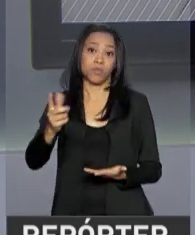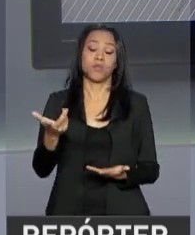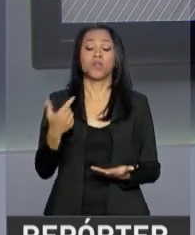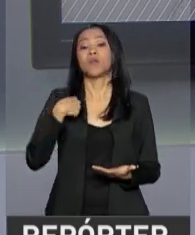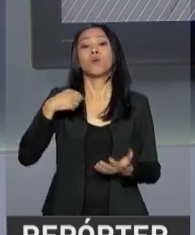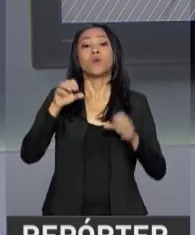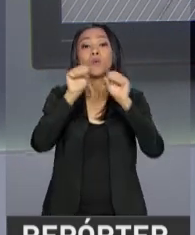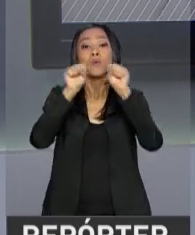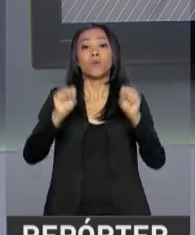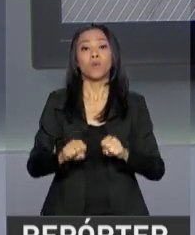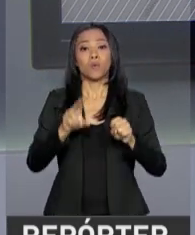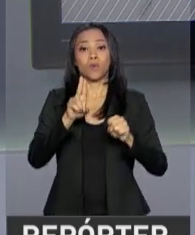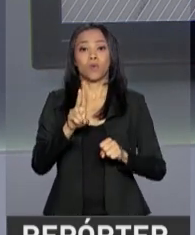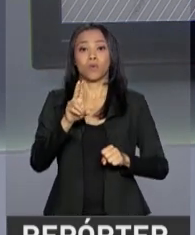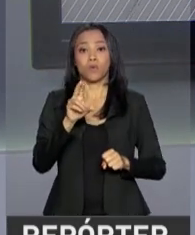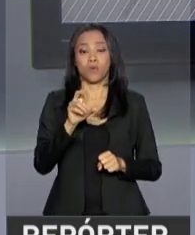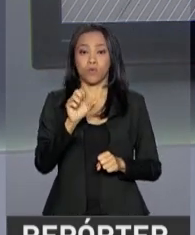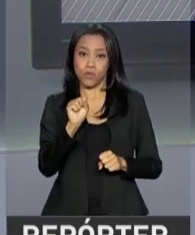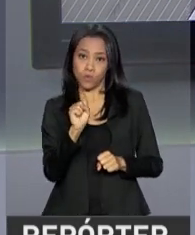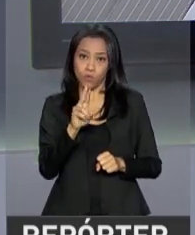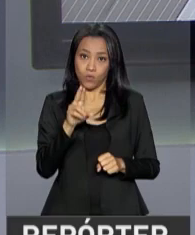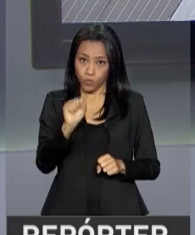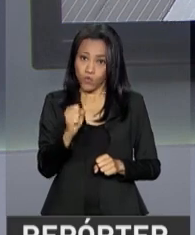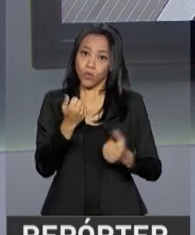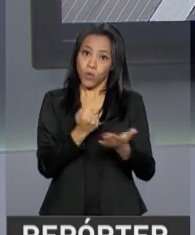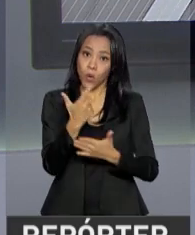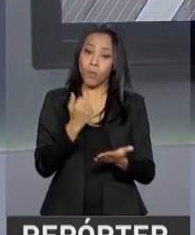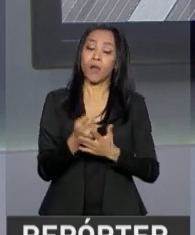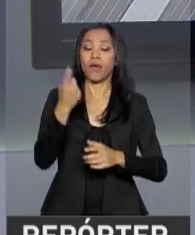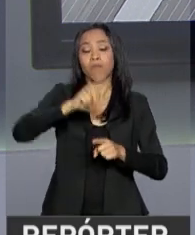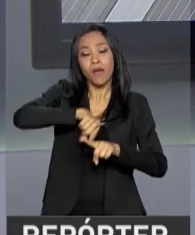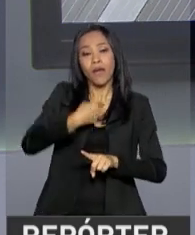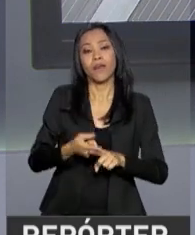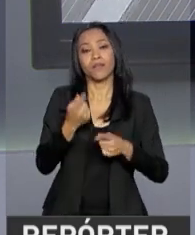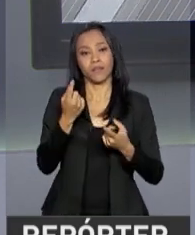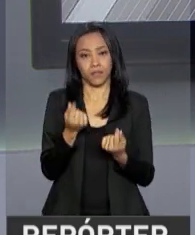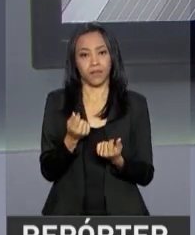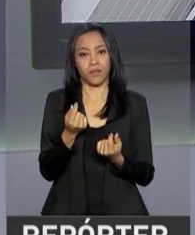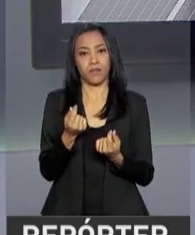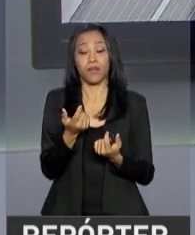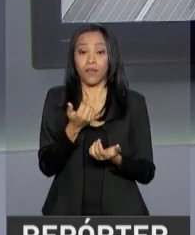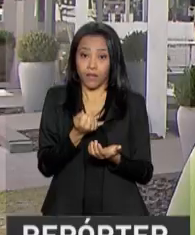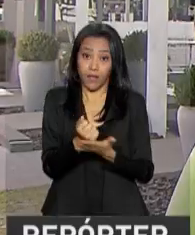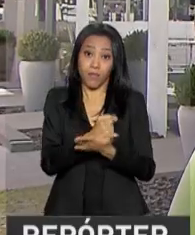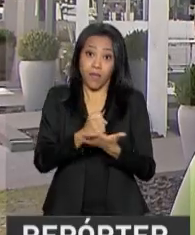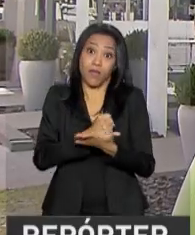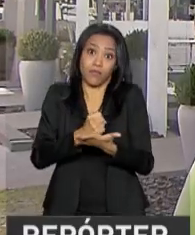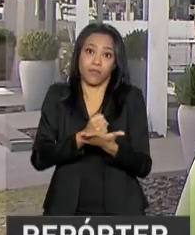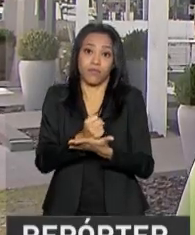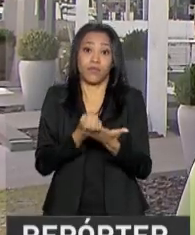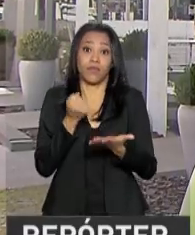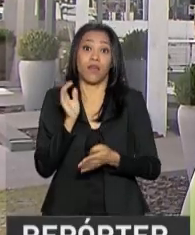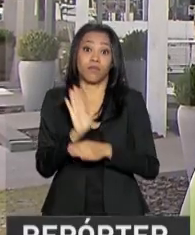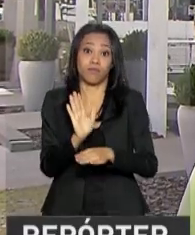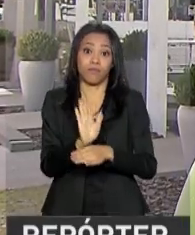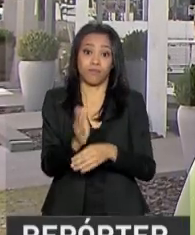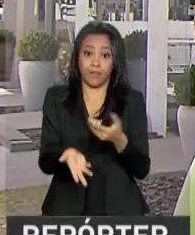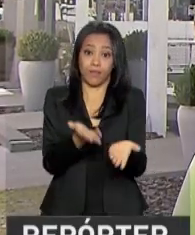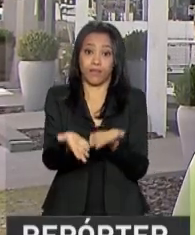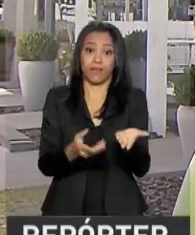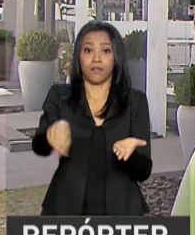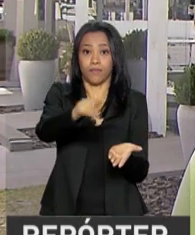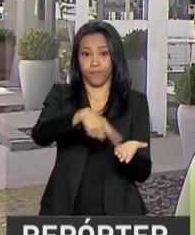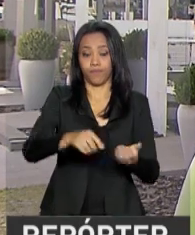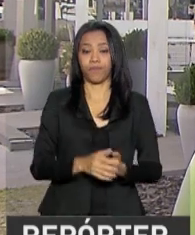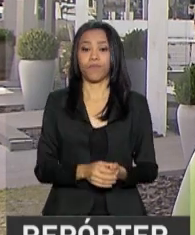de saúde o sus possa comprar mais unidades e atender melhor esses pacientes há oito anos em uma